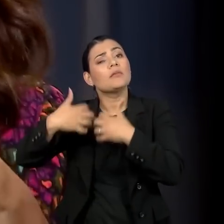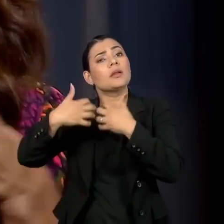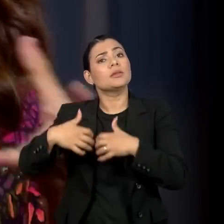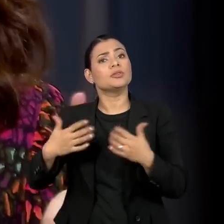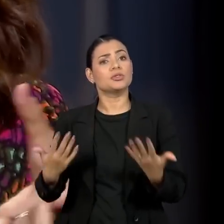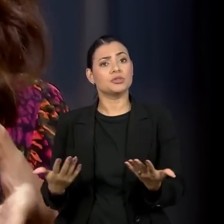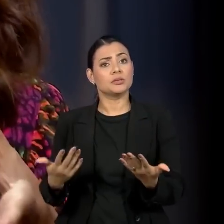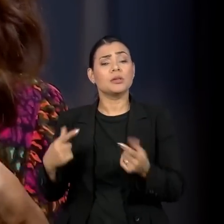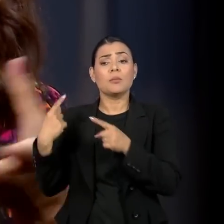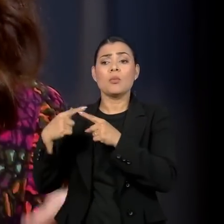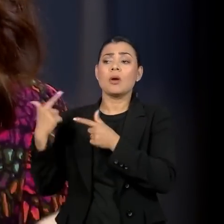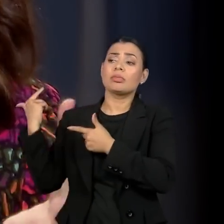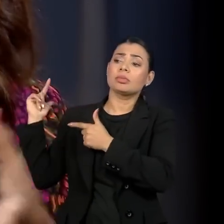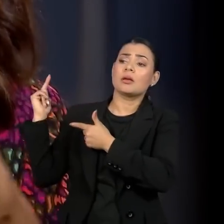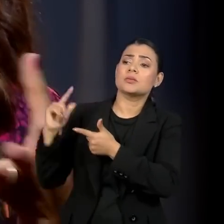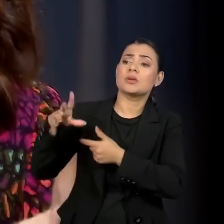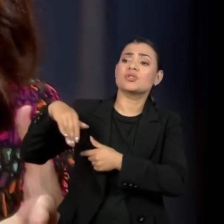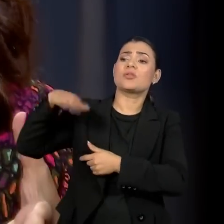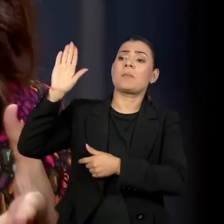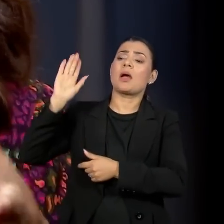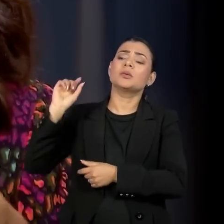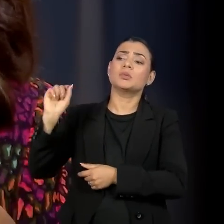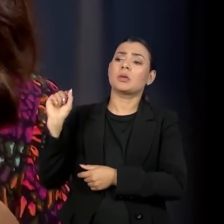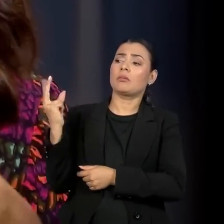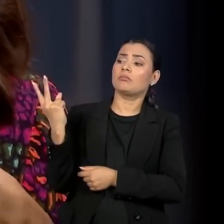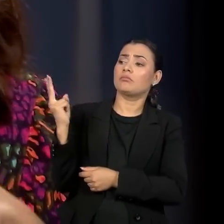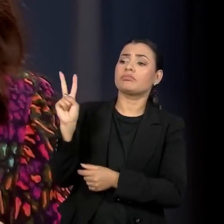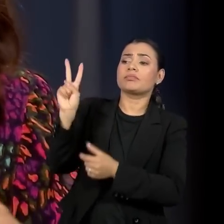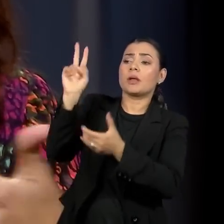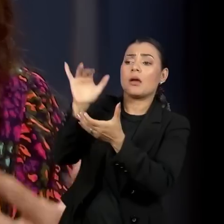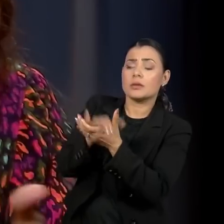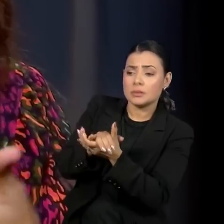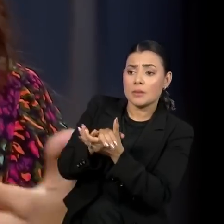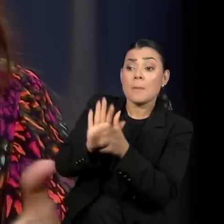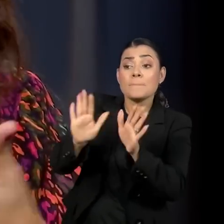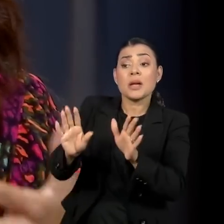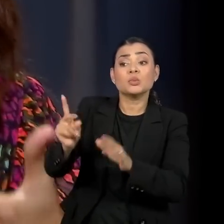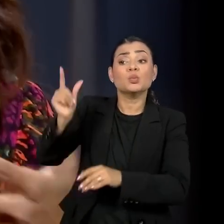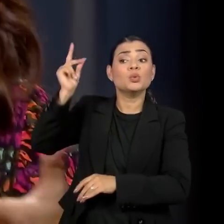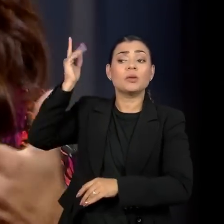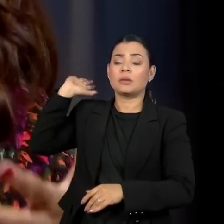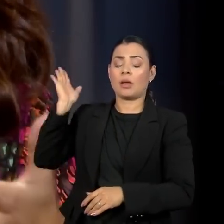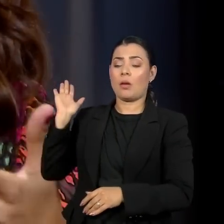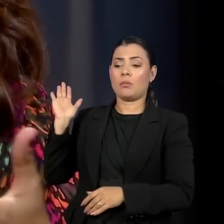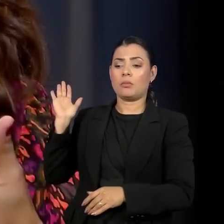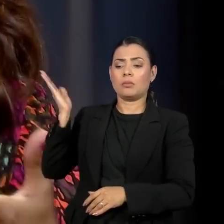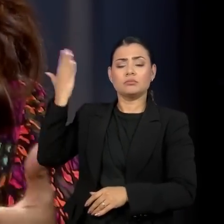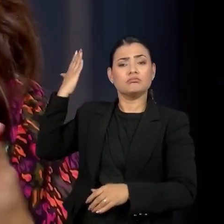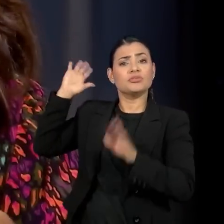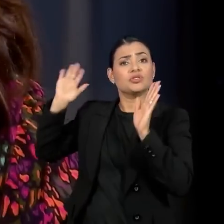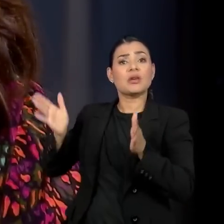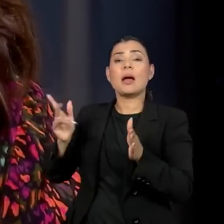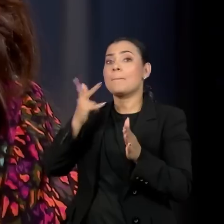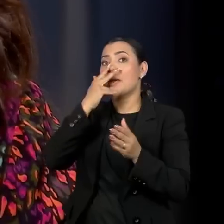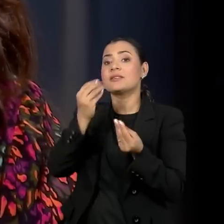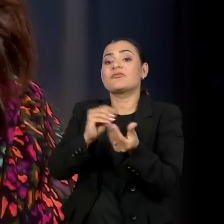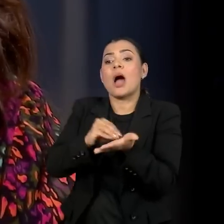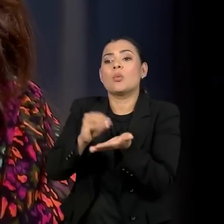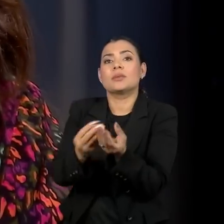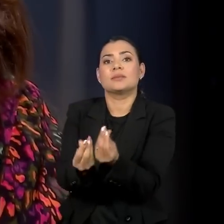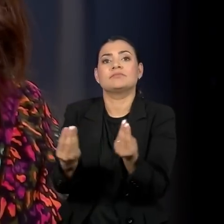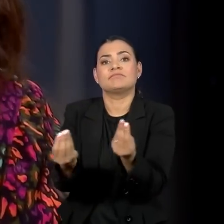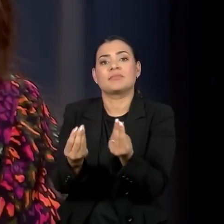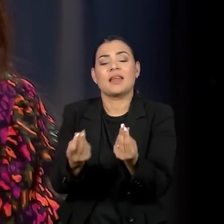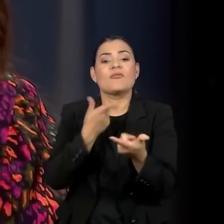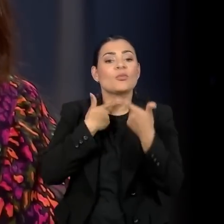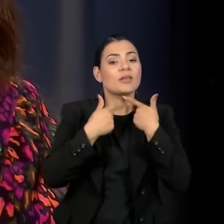que sempre foram postas, sempre foram dadas, mas que há muito tempo não dão conta de abarcar tudo que nós